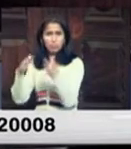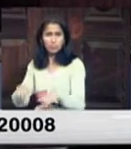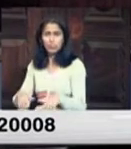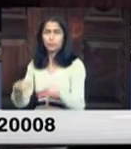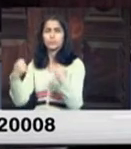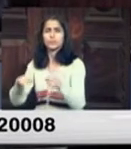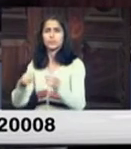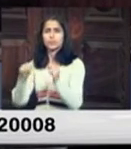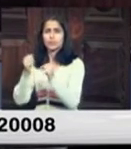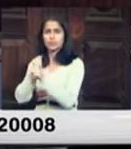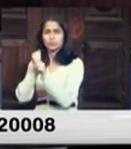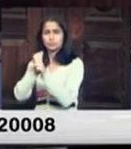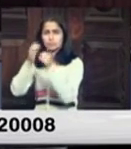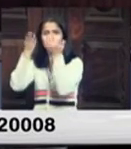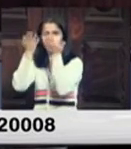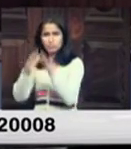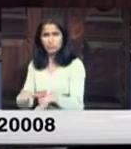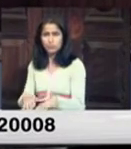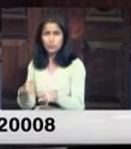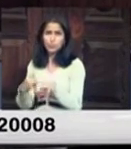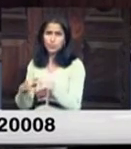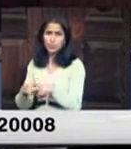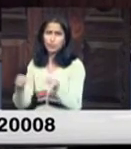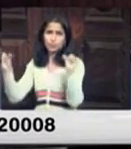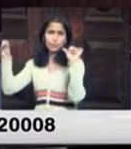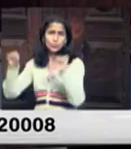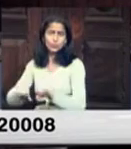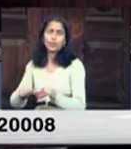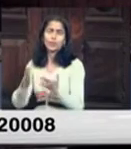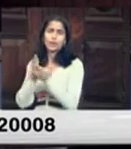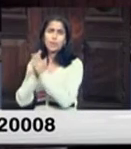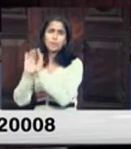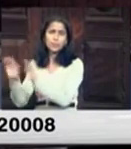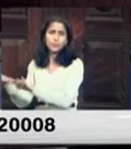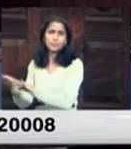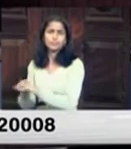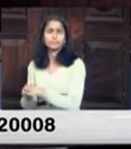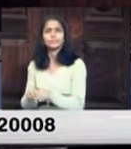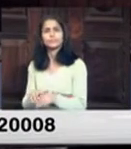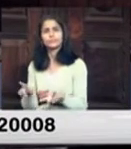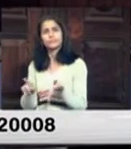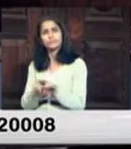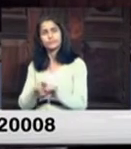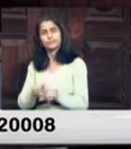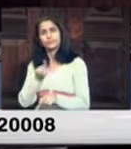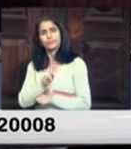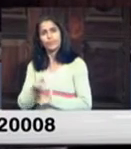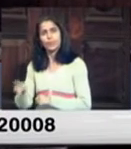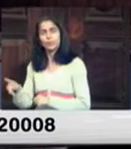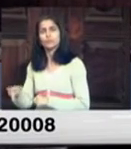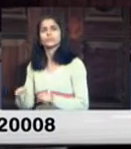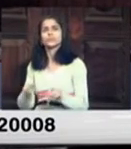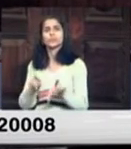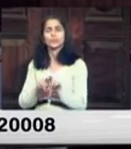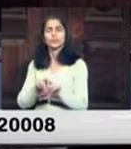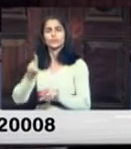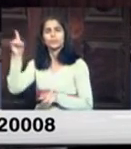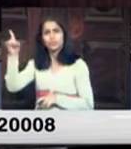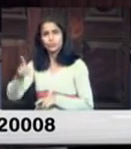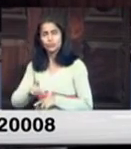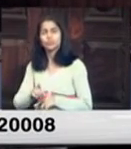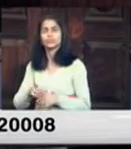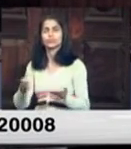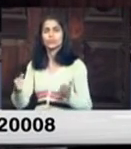abandono, entre várias outras. Hoje contamos com a presença de professores, de dirigentes de escolas, de